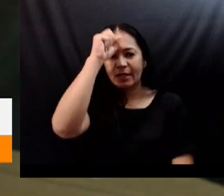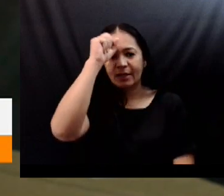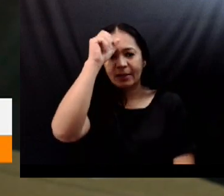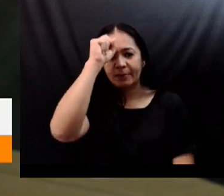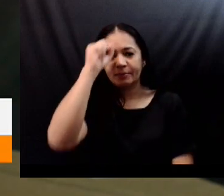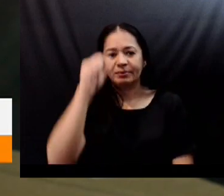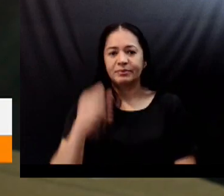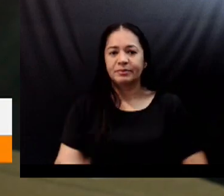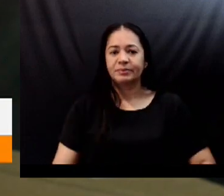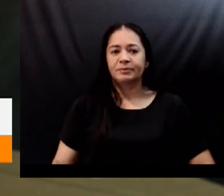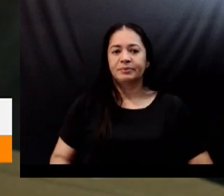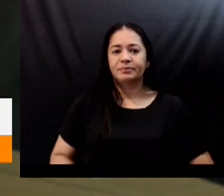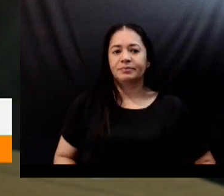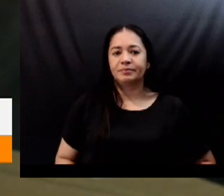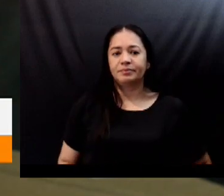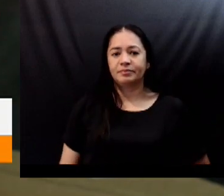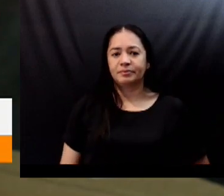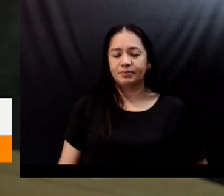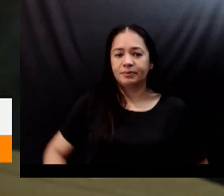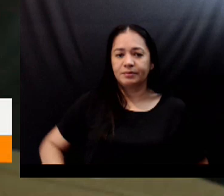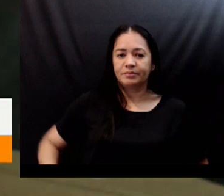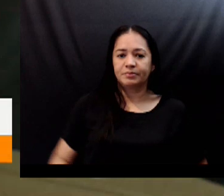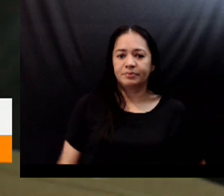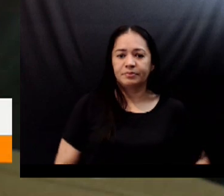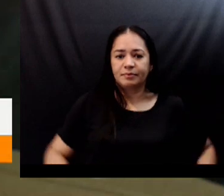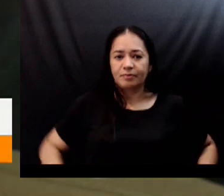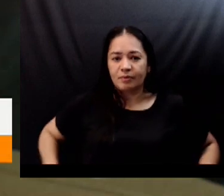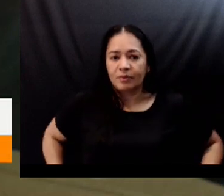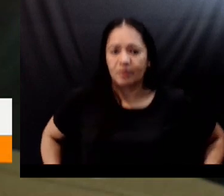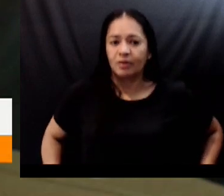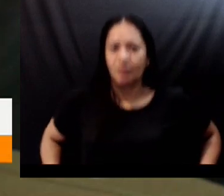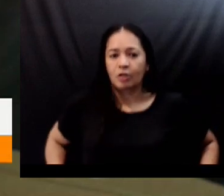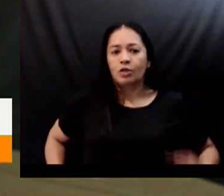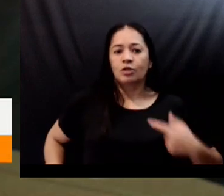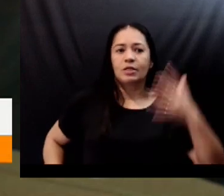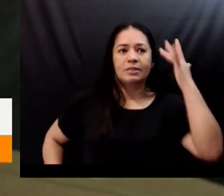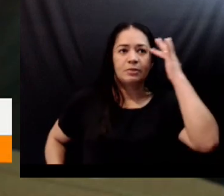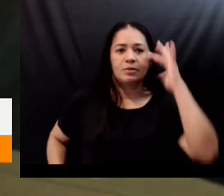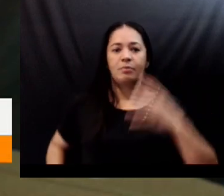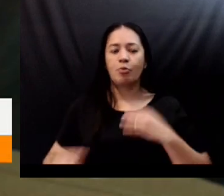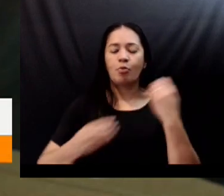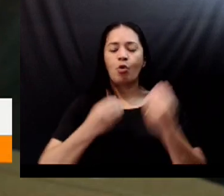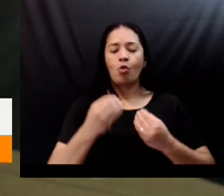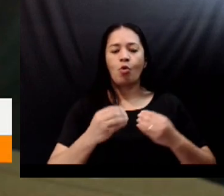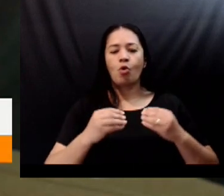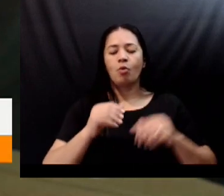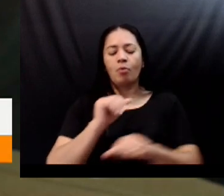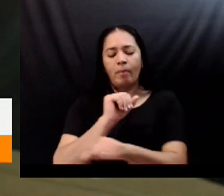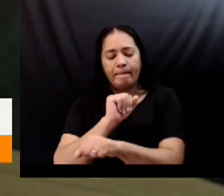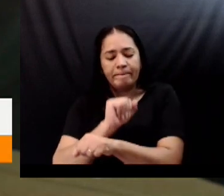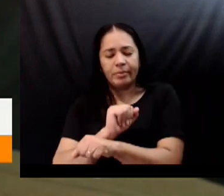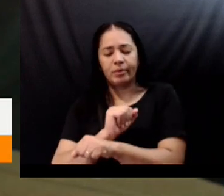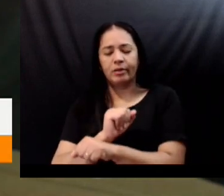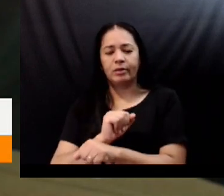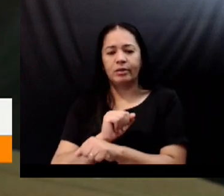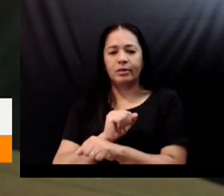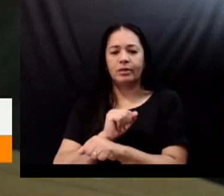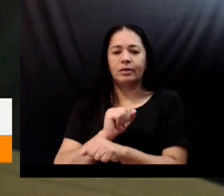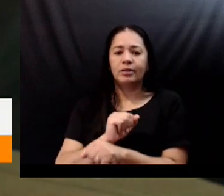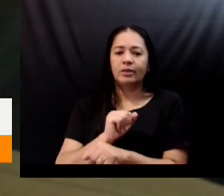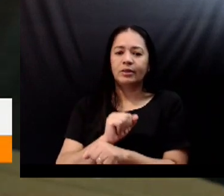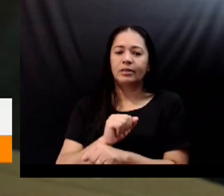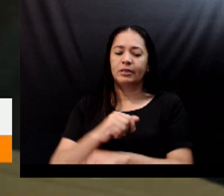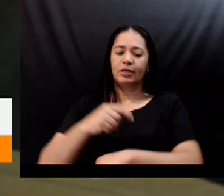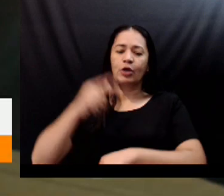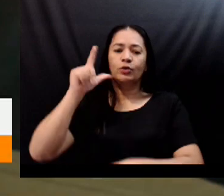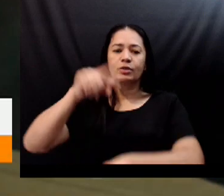Sim. a parar. A gente não sabe mais parar, a gente não sabe mais ter um Sim. tempo para a gente.